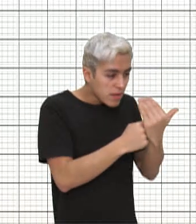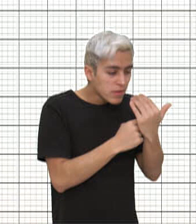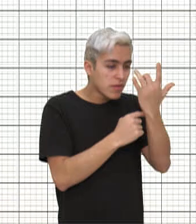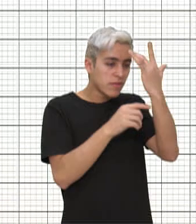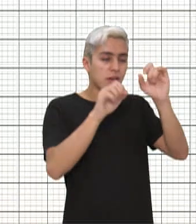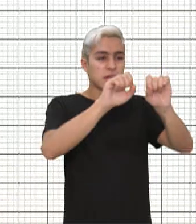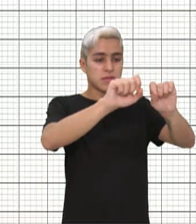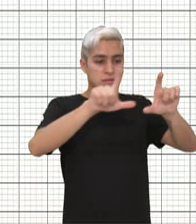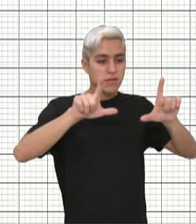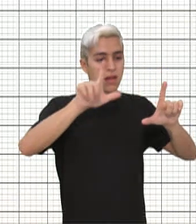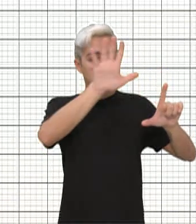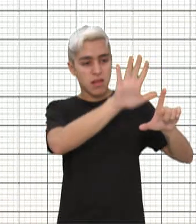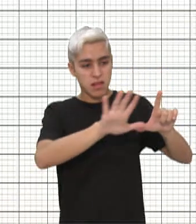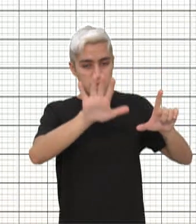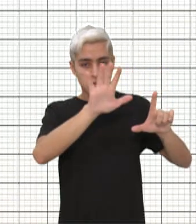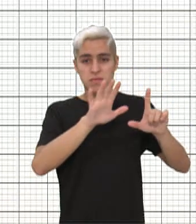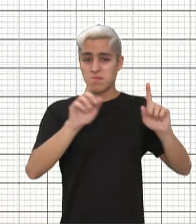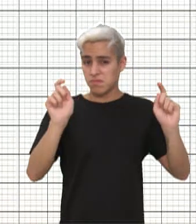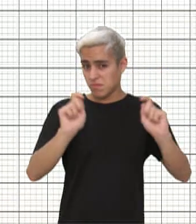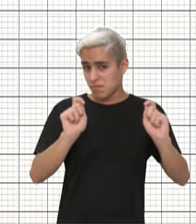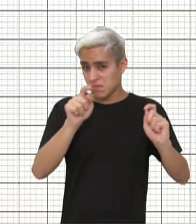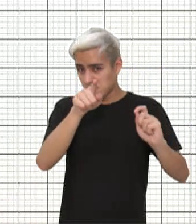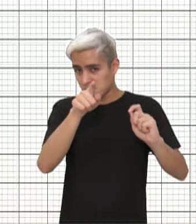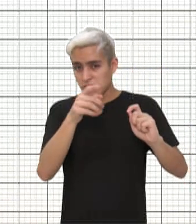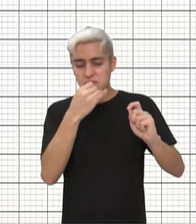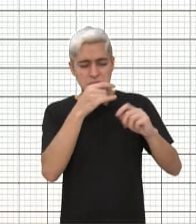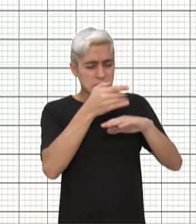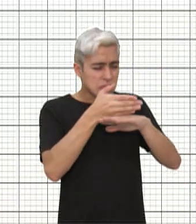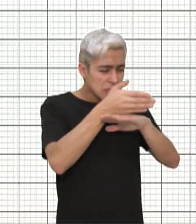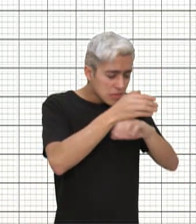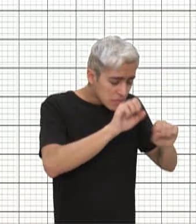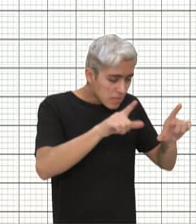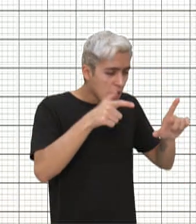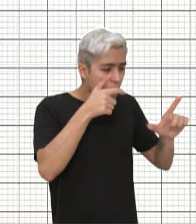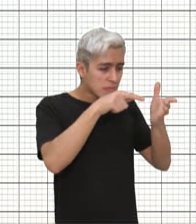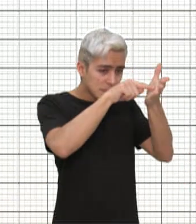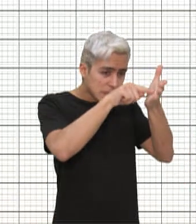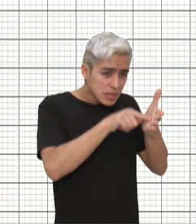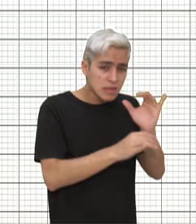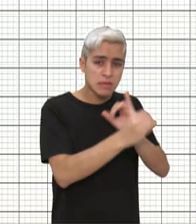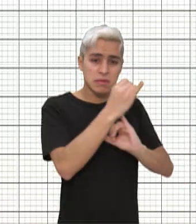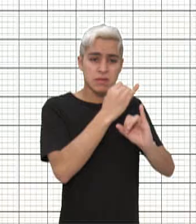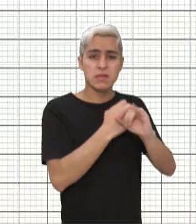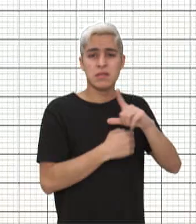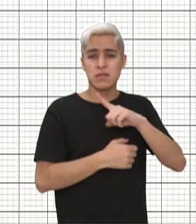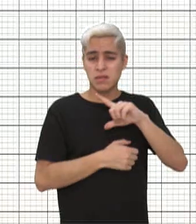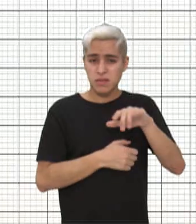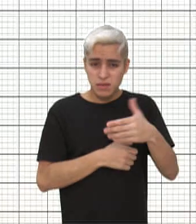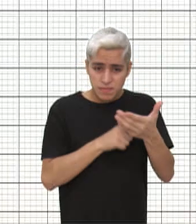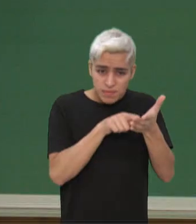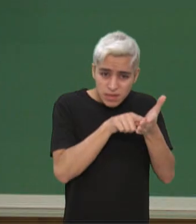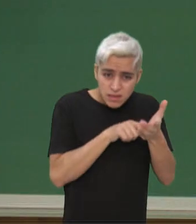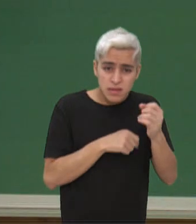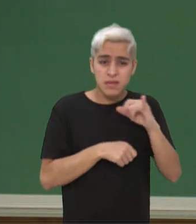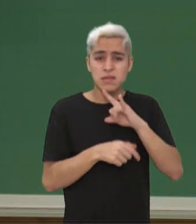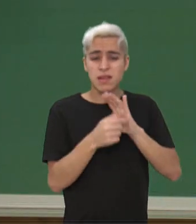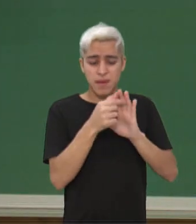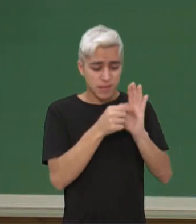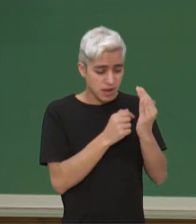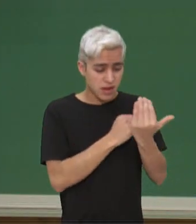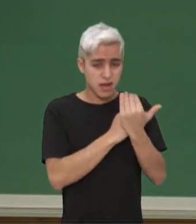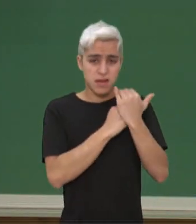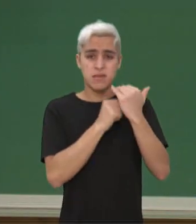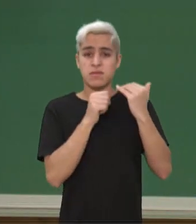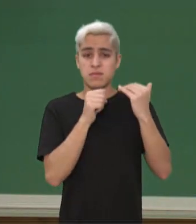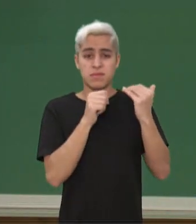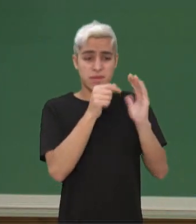gráfico. Então, vale a pena, às vezes, você consultar isso às vezes, na internet, tem o smartphone, vai lá, pesquisa, tem aplicativos